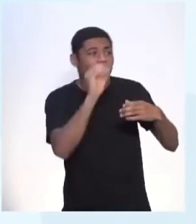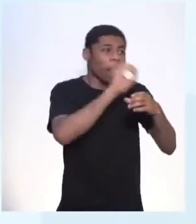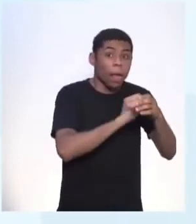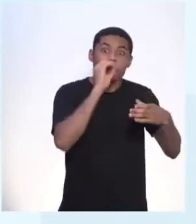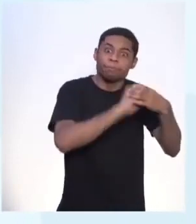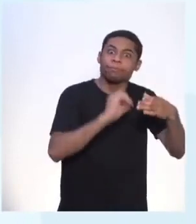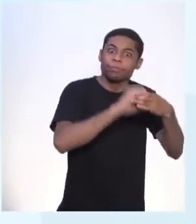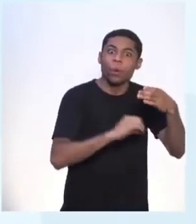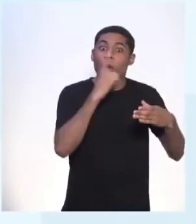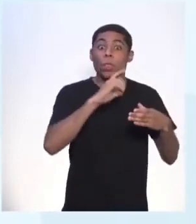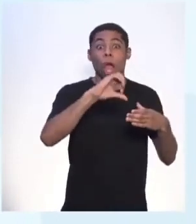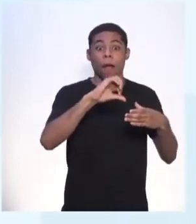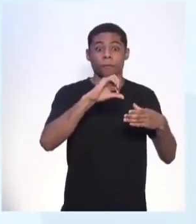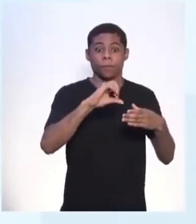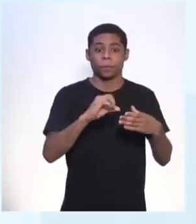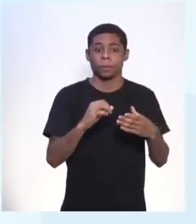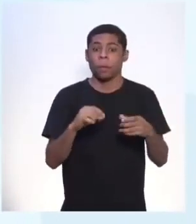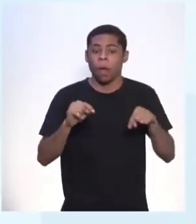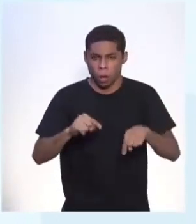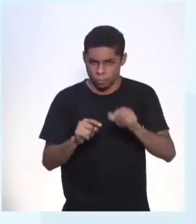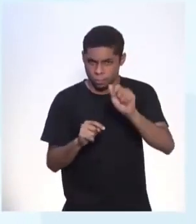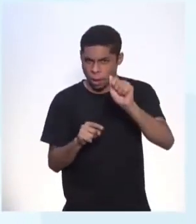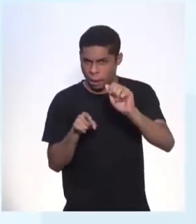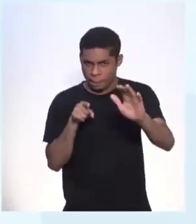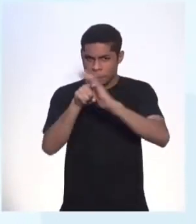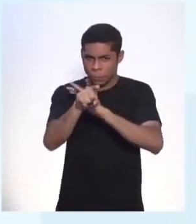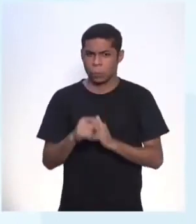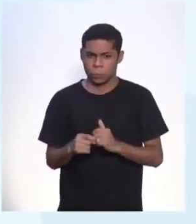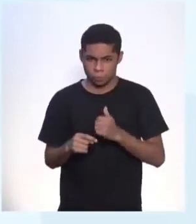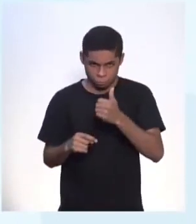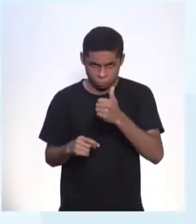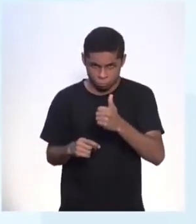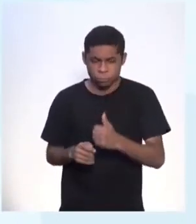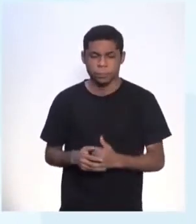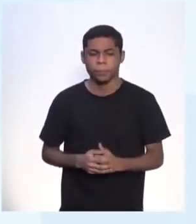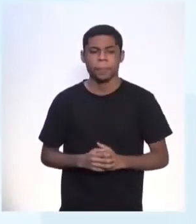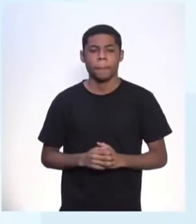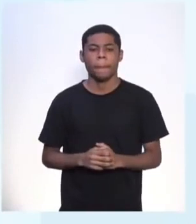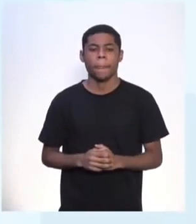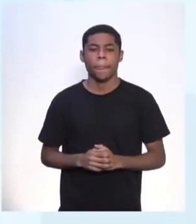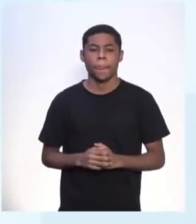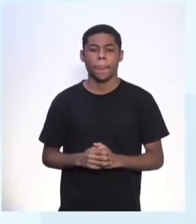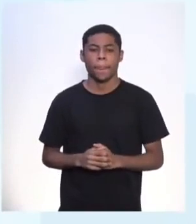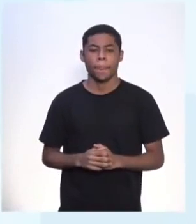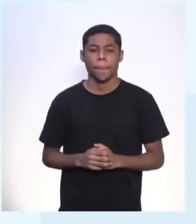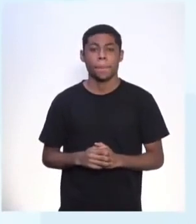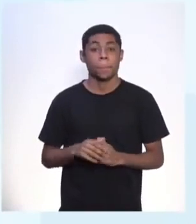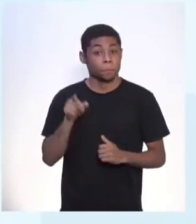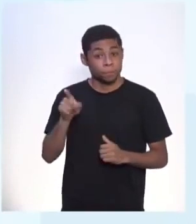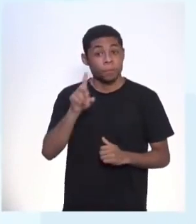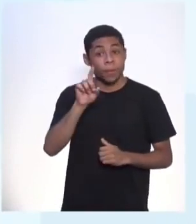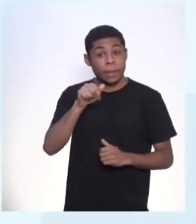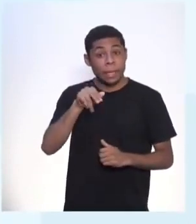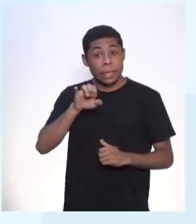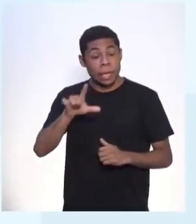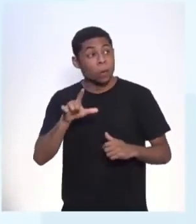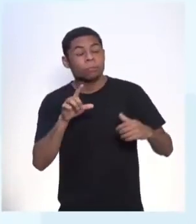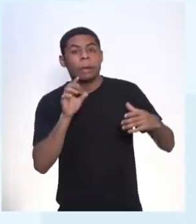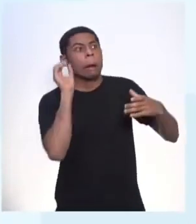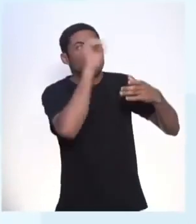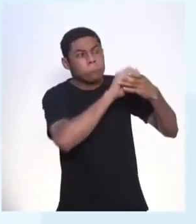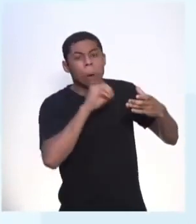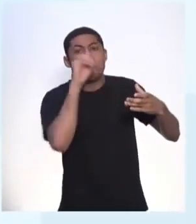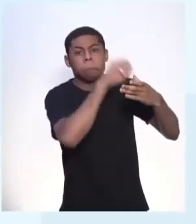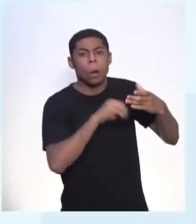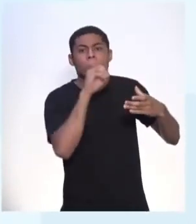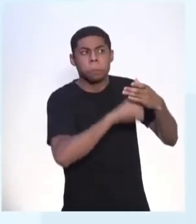Agora indique, na letra A, aí a gente vai descrever algumas alternativas. Na letra A razão entre o número de acertos